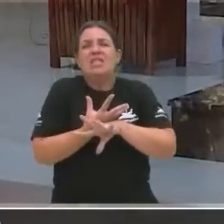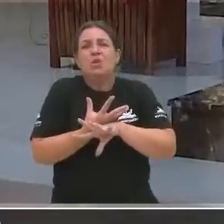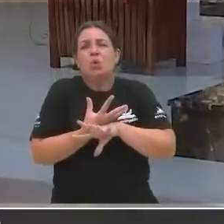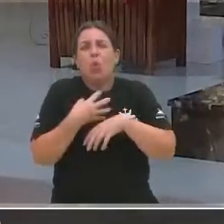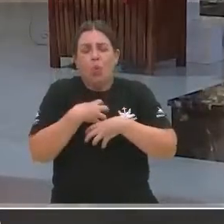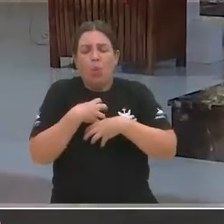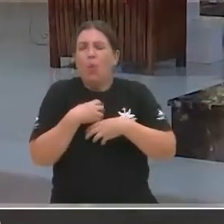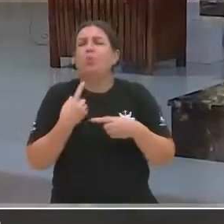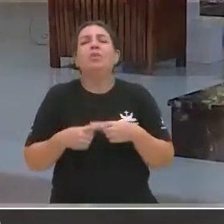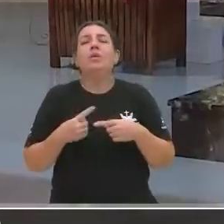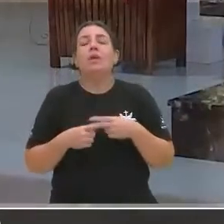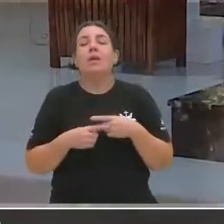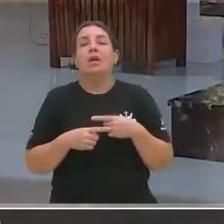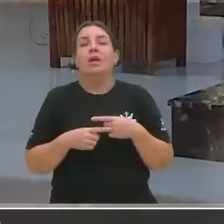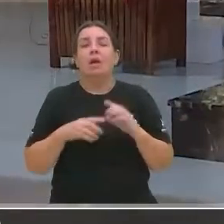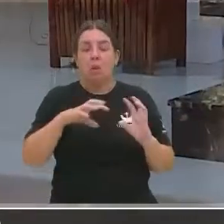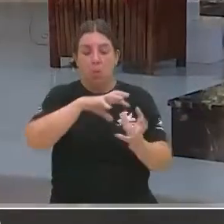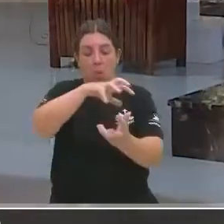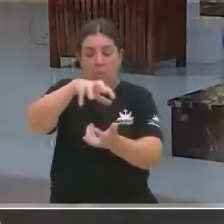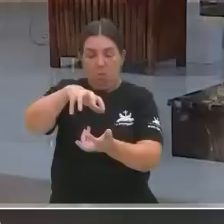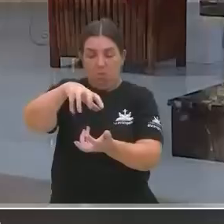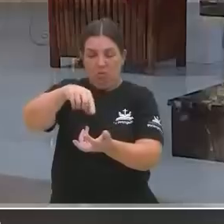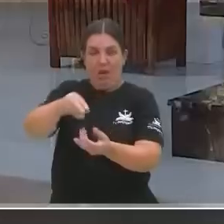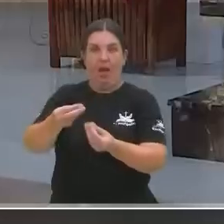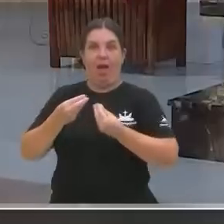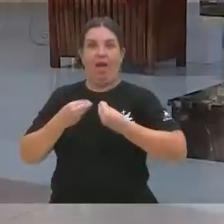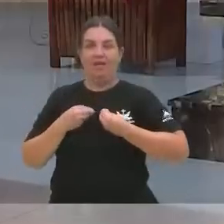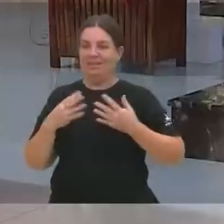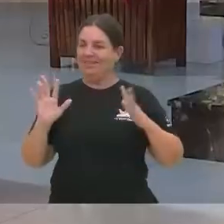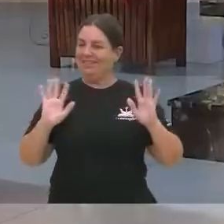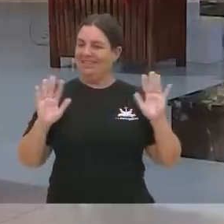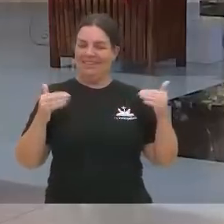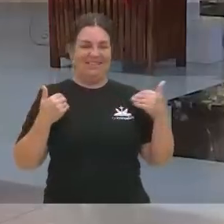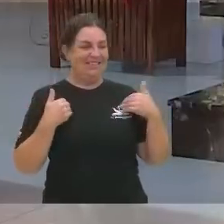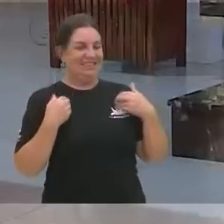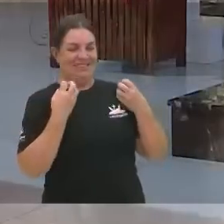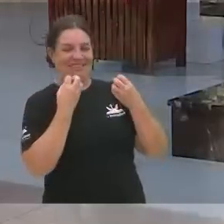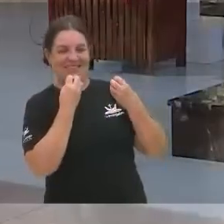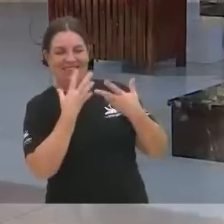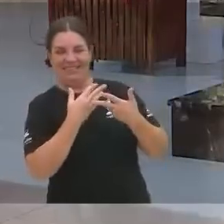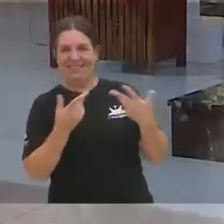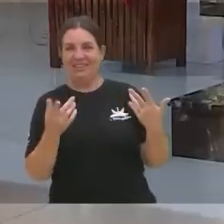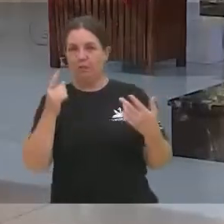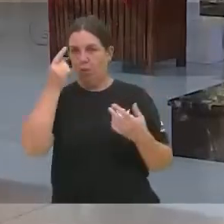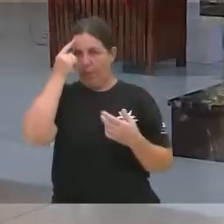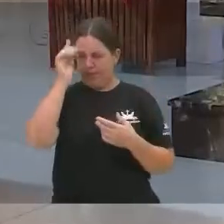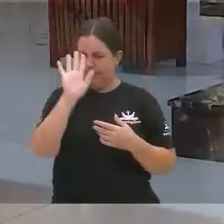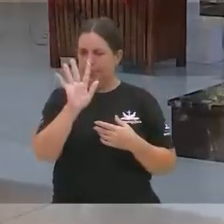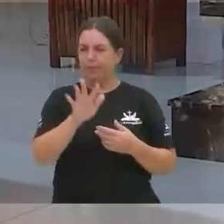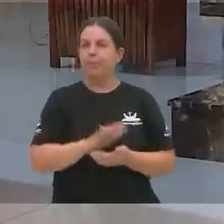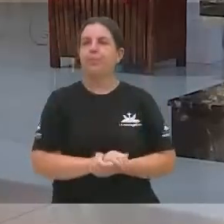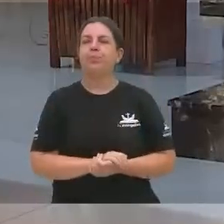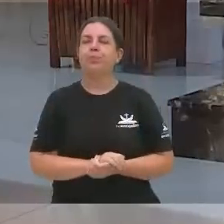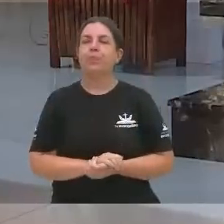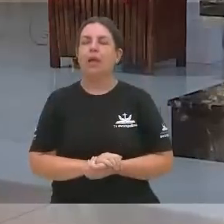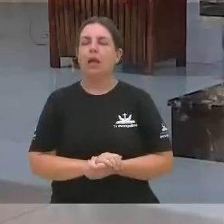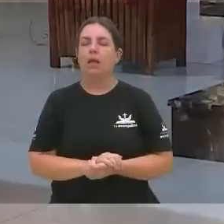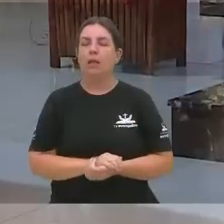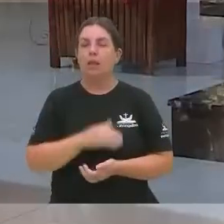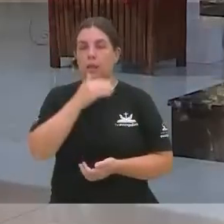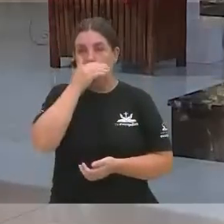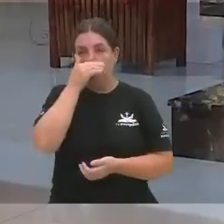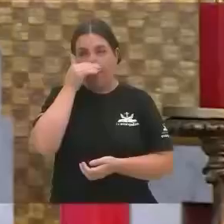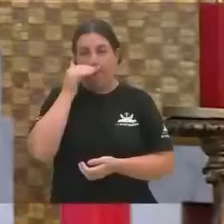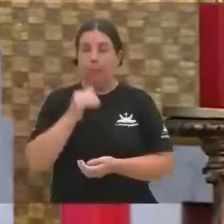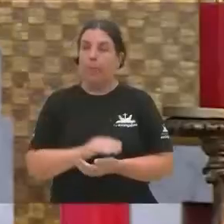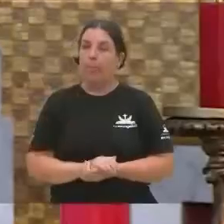se o mundo nos desce toda satisfação Vamos pensar assim raciocinar um